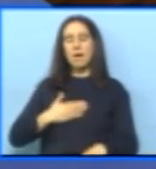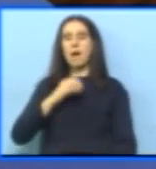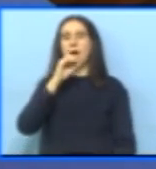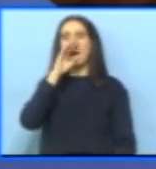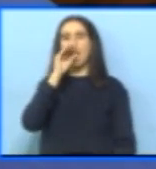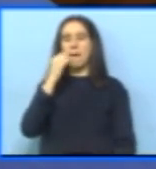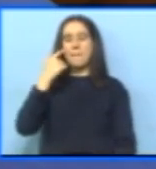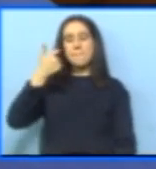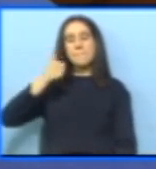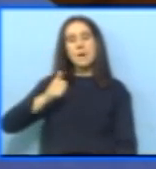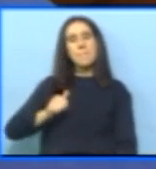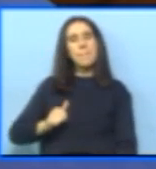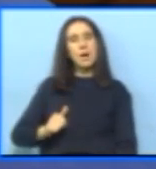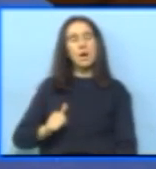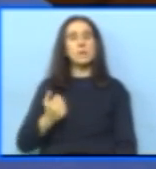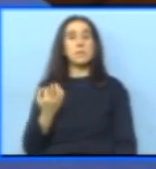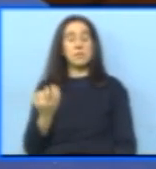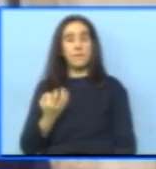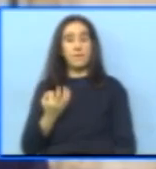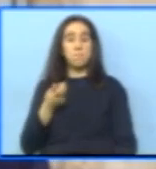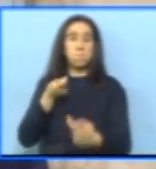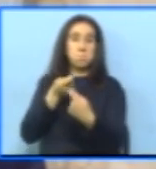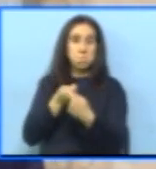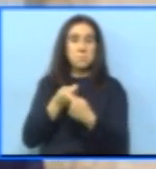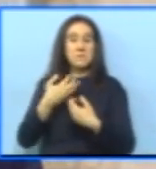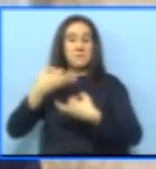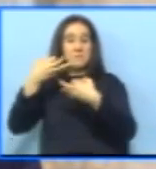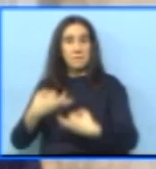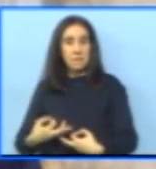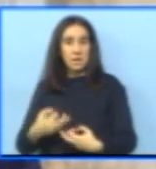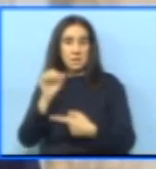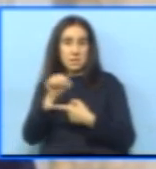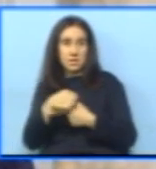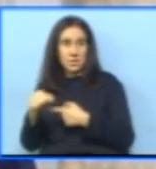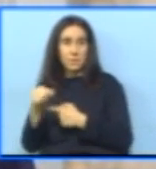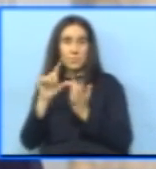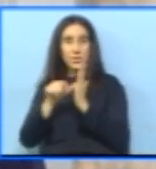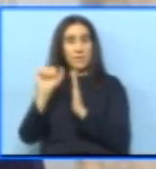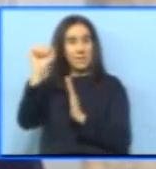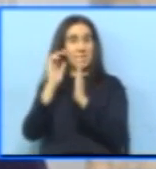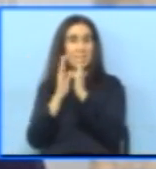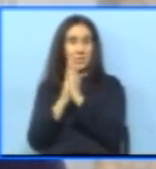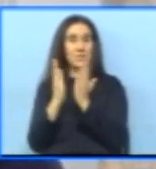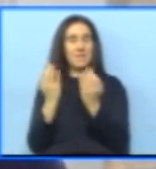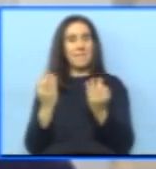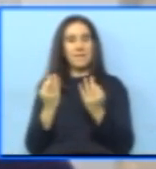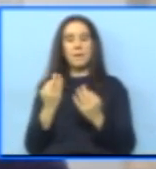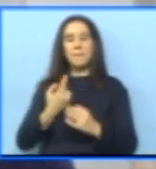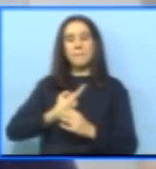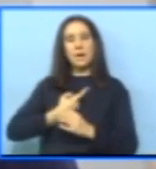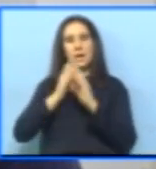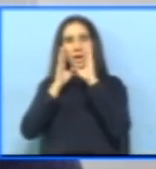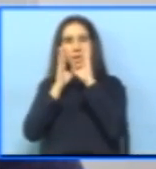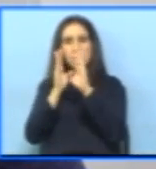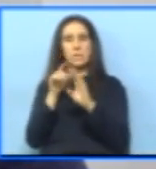se estamos ou não a responder de uma maneira fiel ao projeto de Deus, não é? Quando se trata, é esta atenção. E este é o